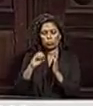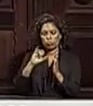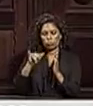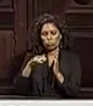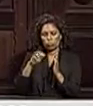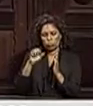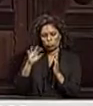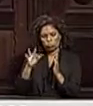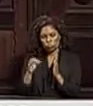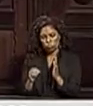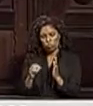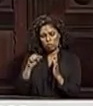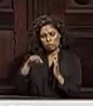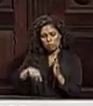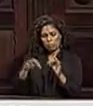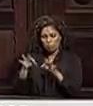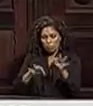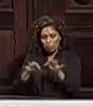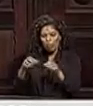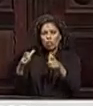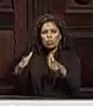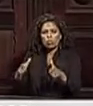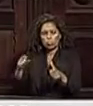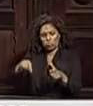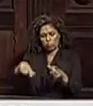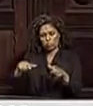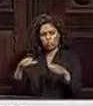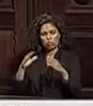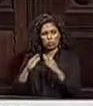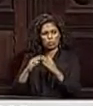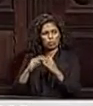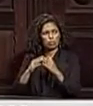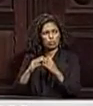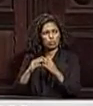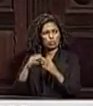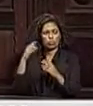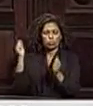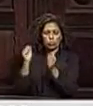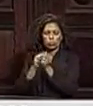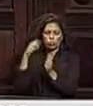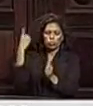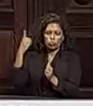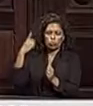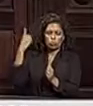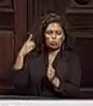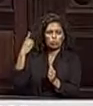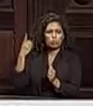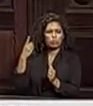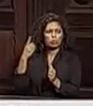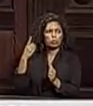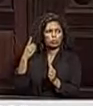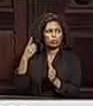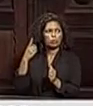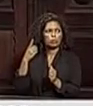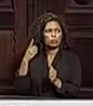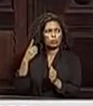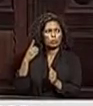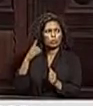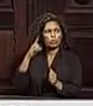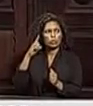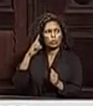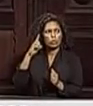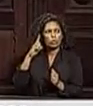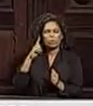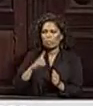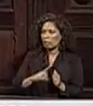aqui, ao microfone de aparte, pelo deputado Flávio Serafini. Por que que penso assim? Porque o Repetro, seja na fase apenas